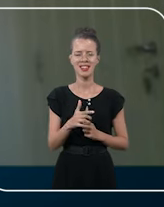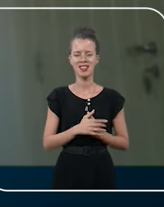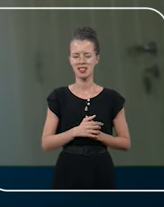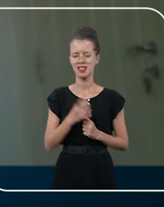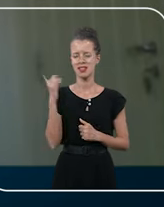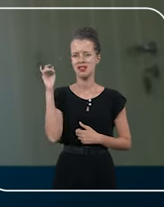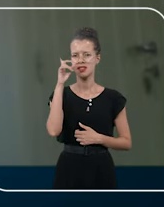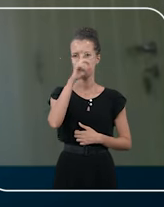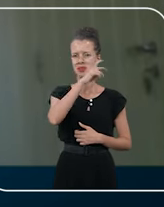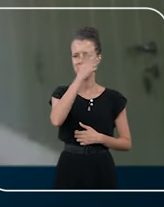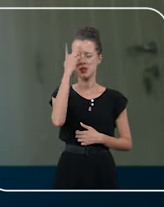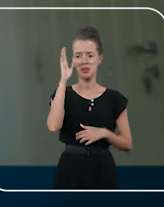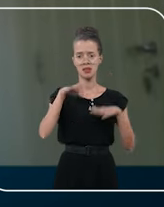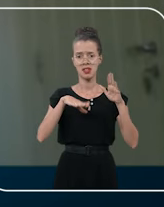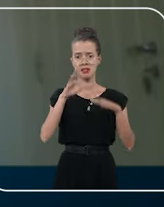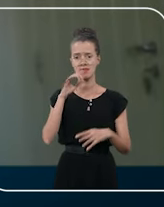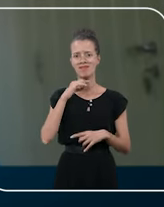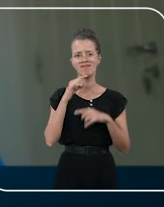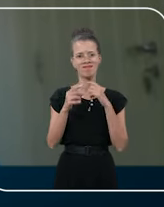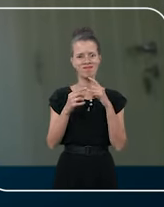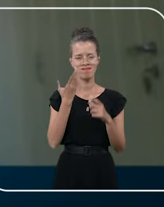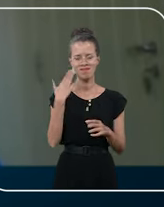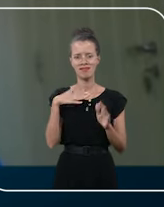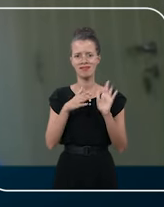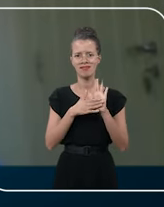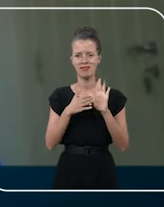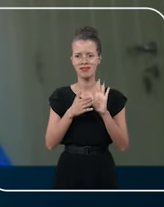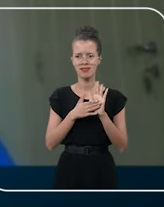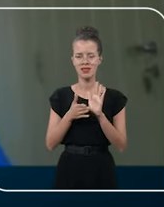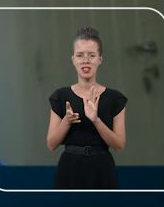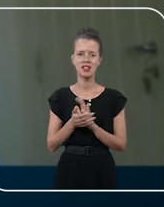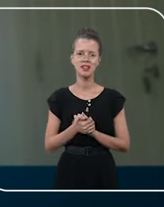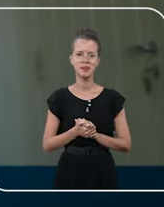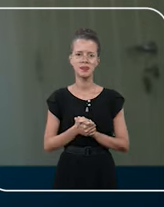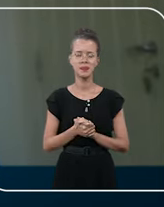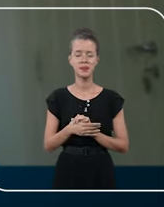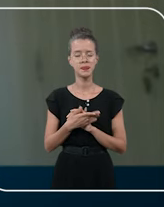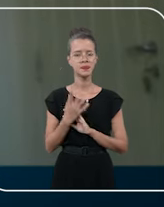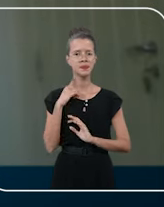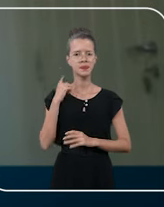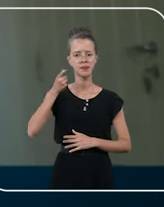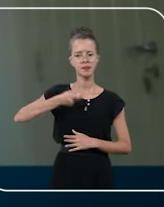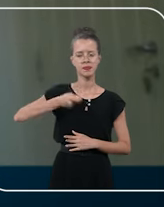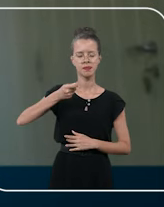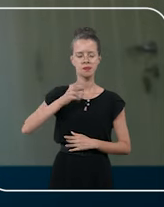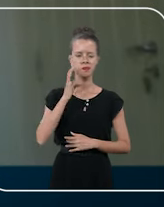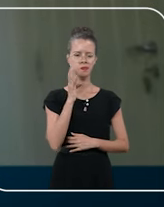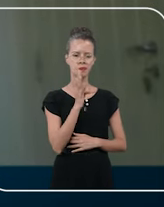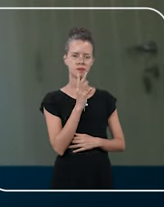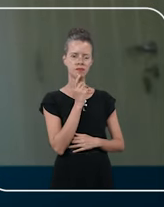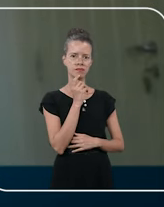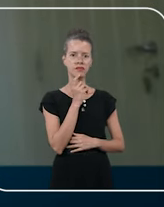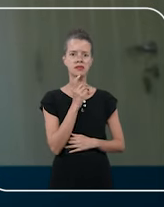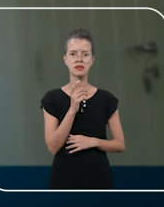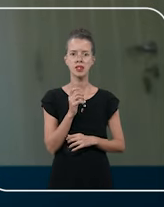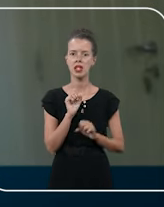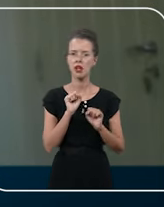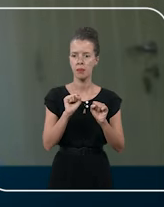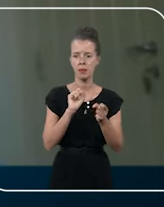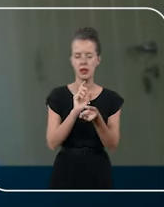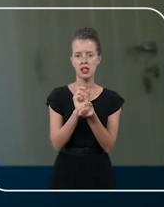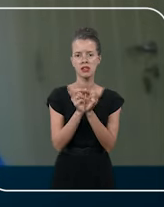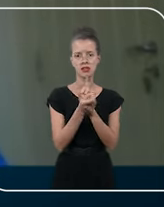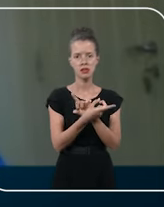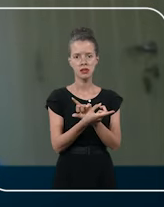limitação da pessoa para conseguir as provas, o juiz, no caso concreto, ele pode aplicar essa inversão. E aí, no